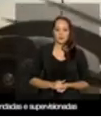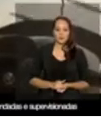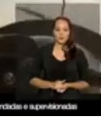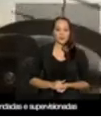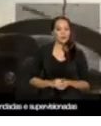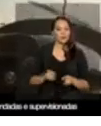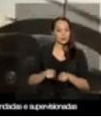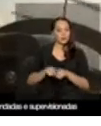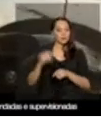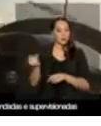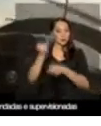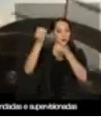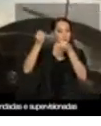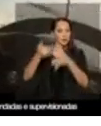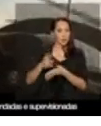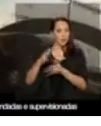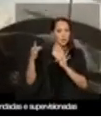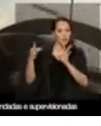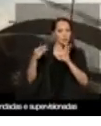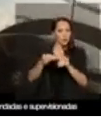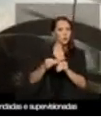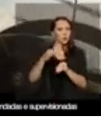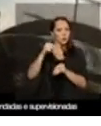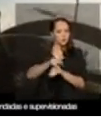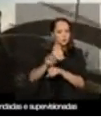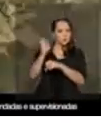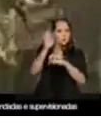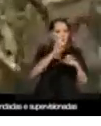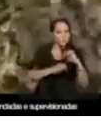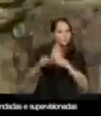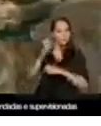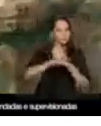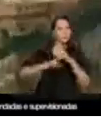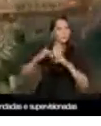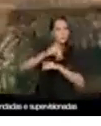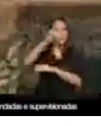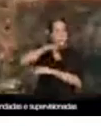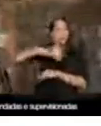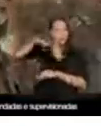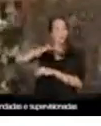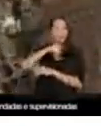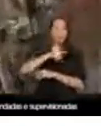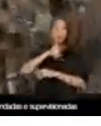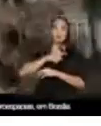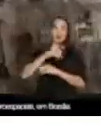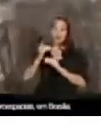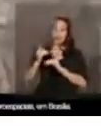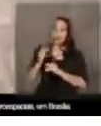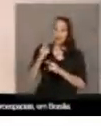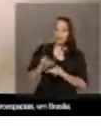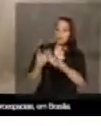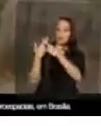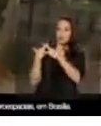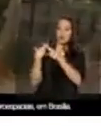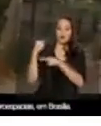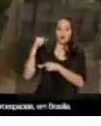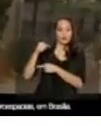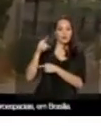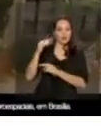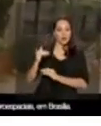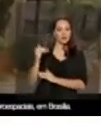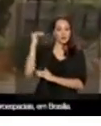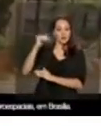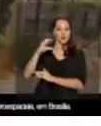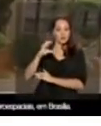Ressalta-se que todas as medidas de policiamento do espaço aéreo são comandadas e supervisionadas pela Alta Autoridade